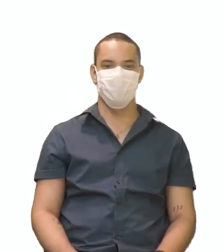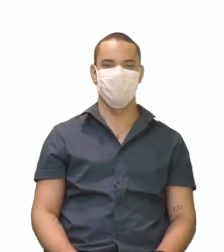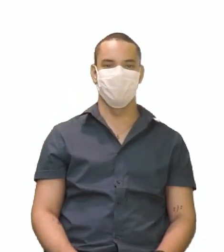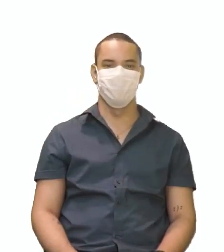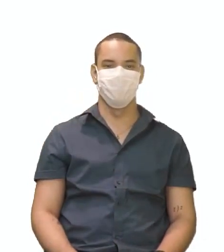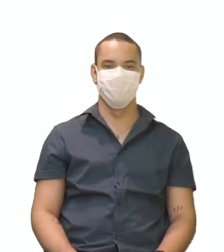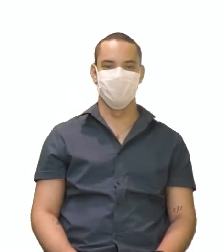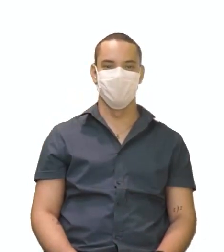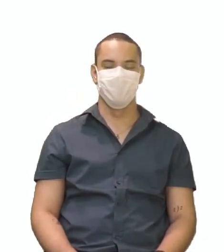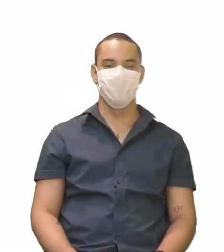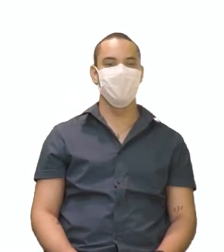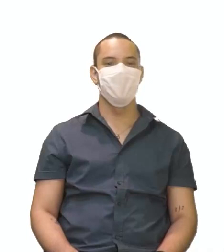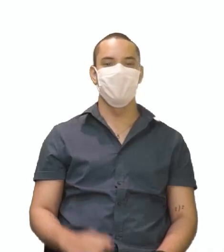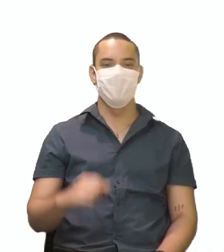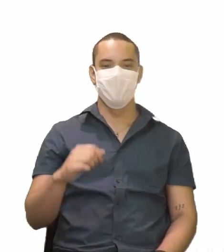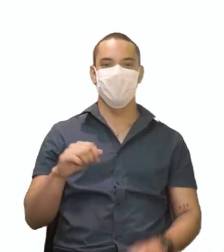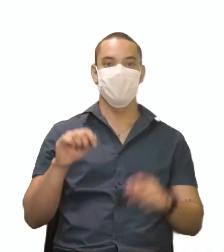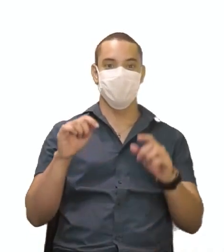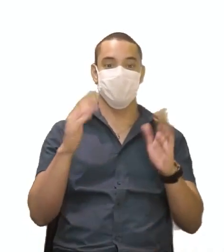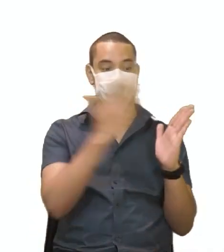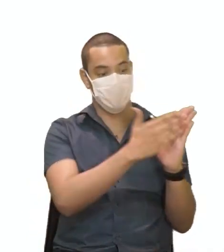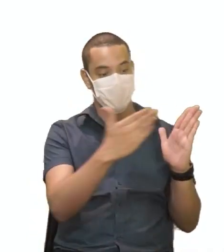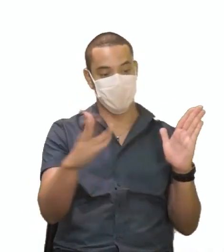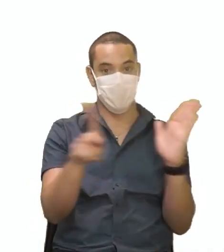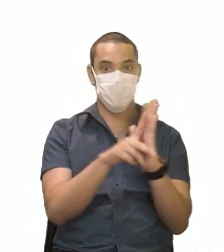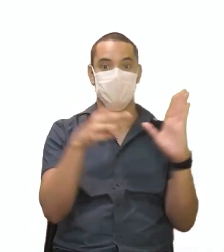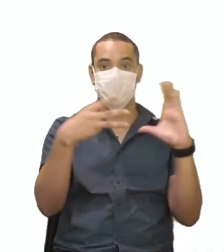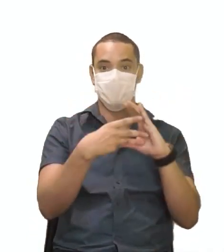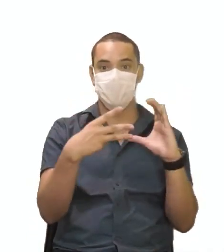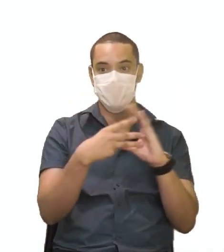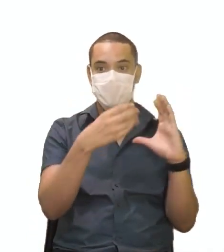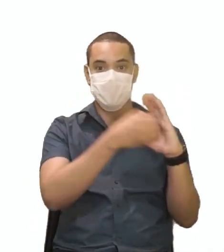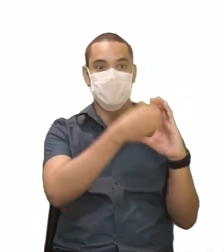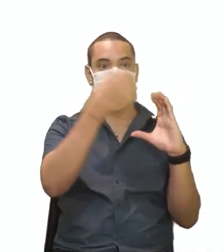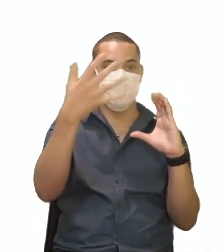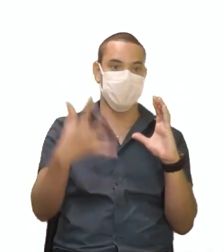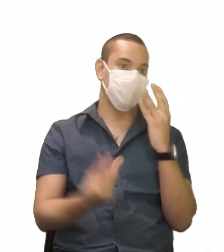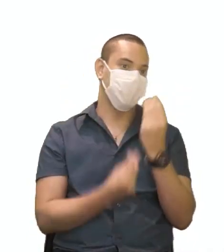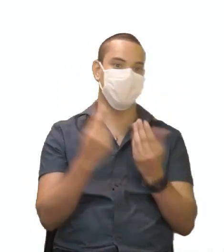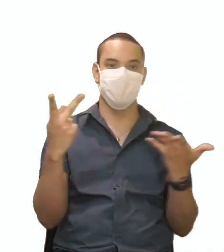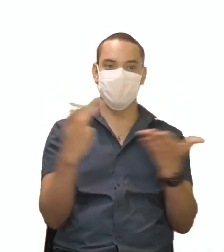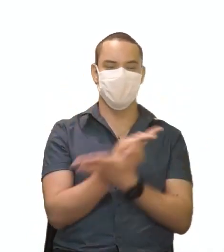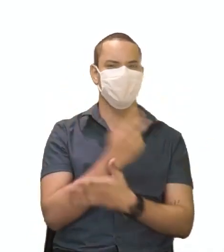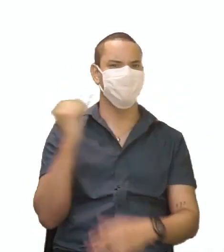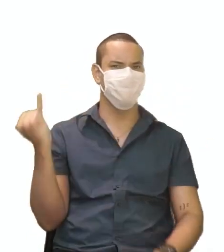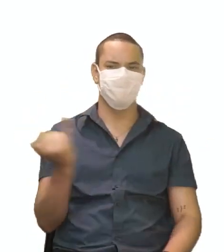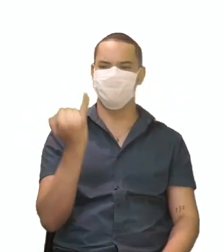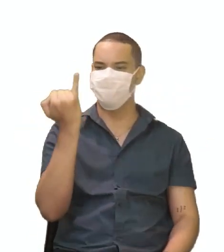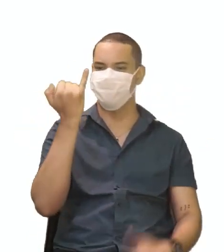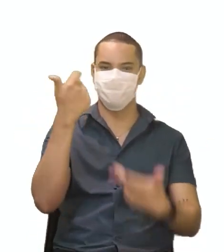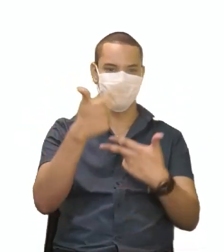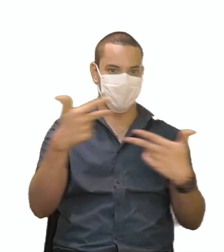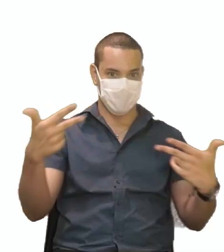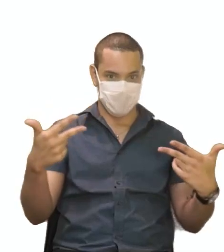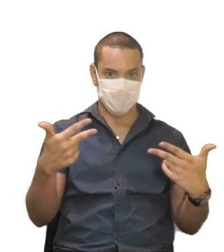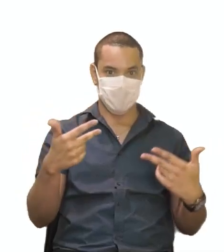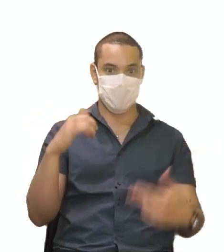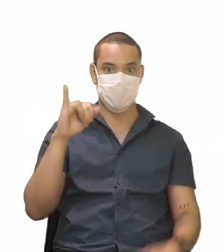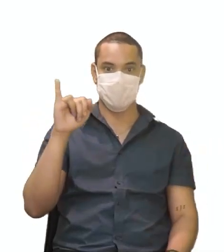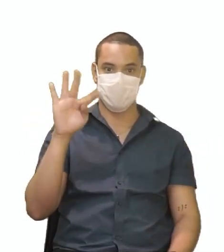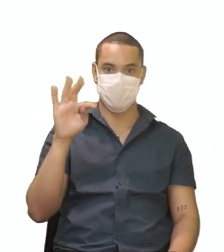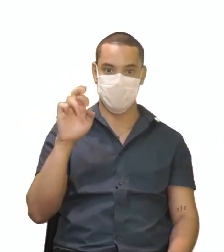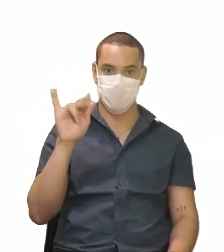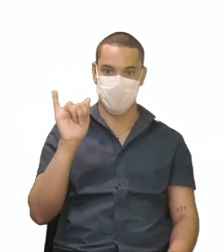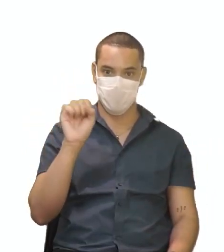Questão 3. O ciclo celular é caracterizado por eventos de suma importância. Interfase e